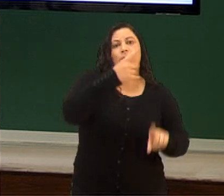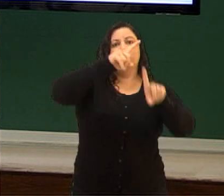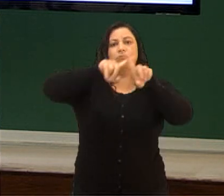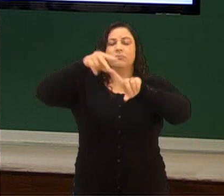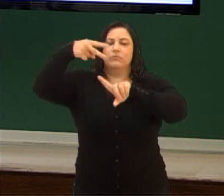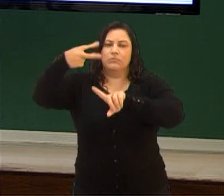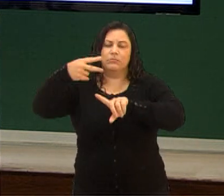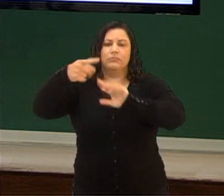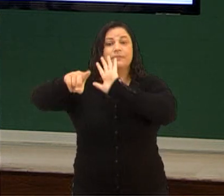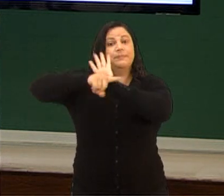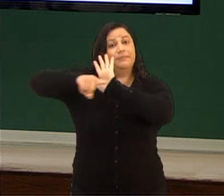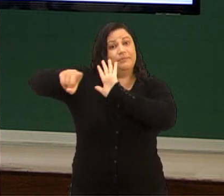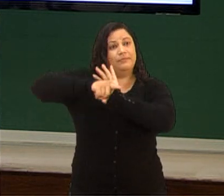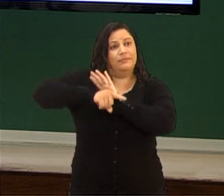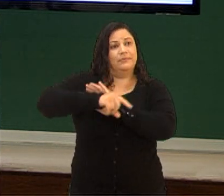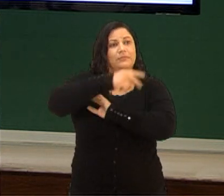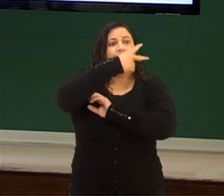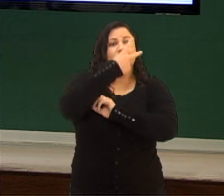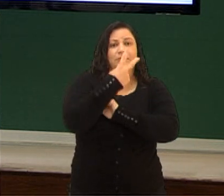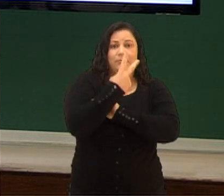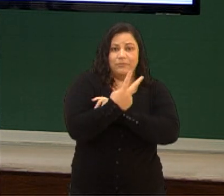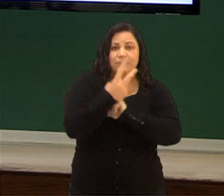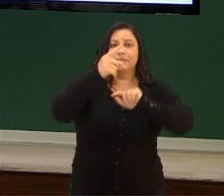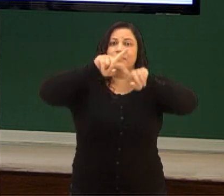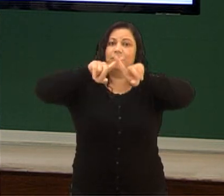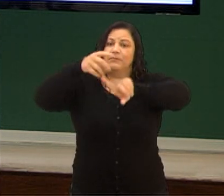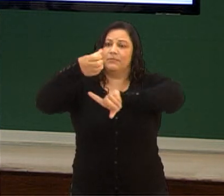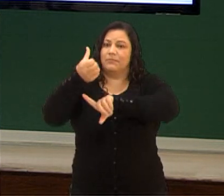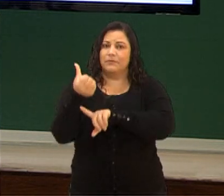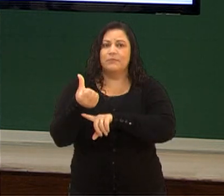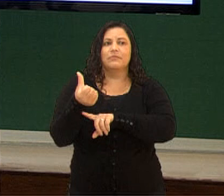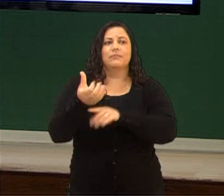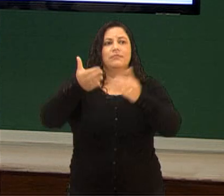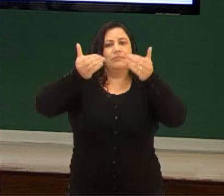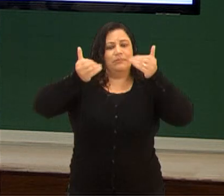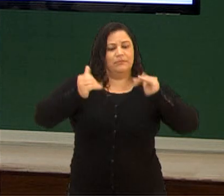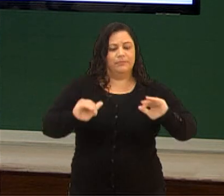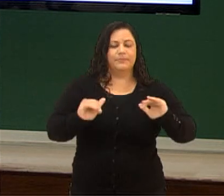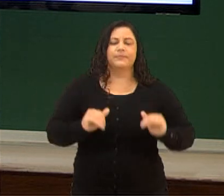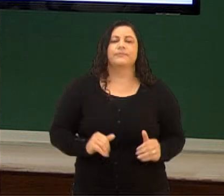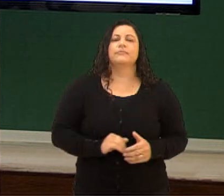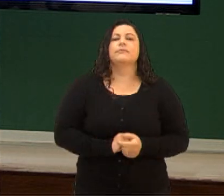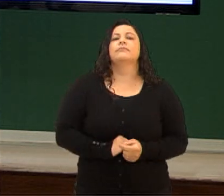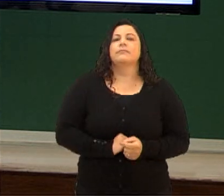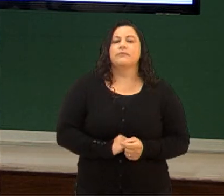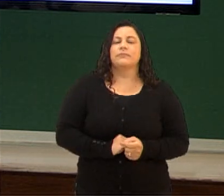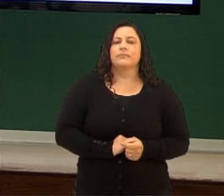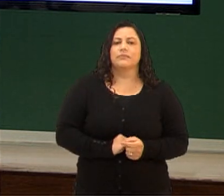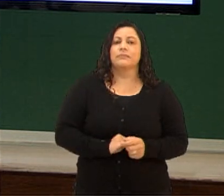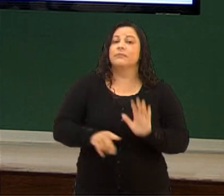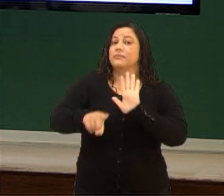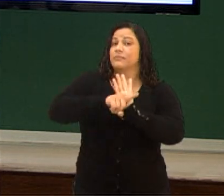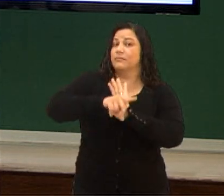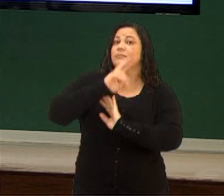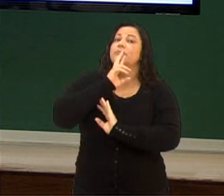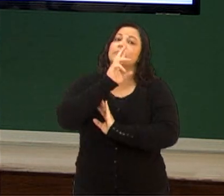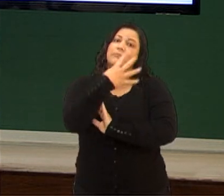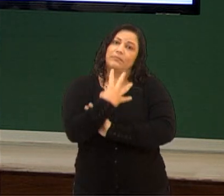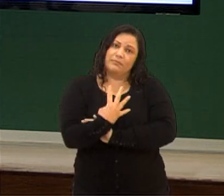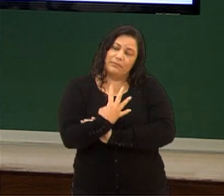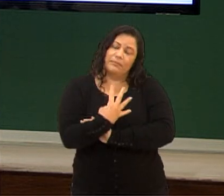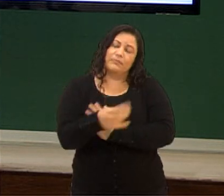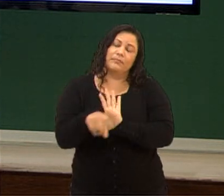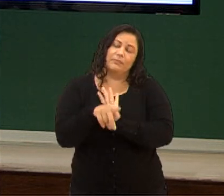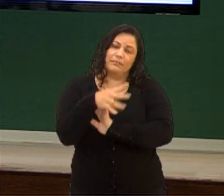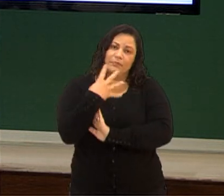menos multiplicação de 2 vezes 6. Está explicadinho aqui. Tá certo? Então, determinante dá menos 4.